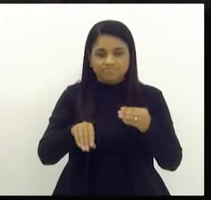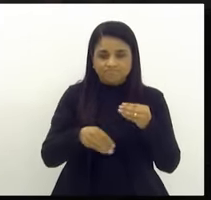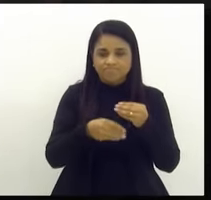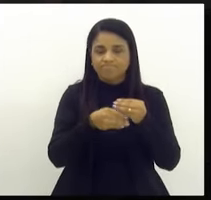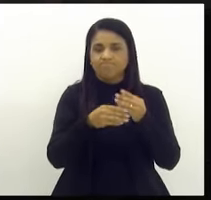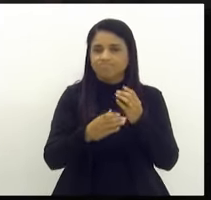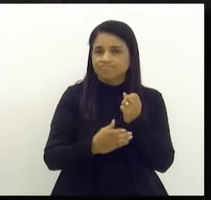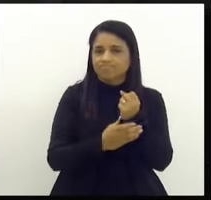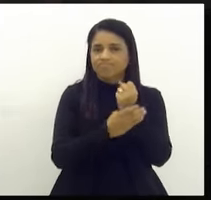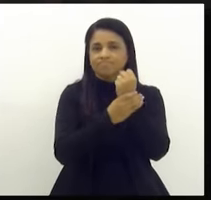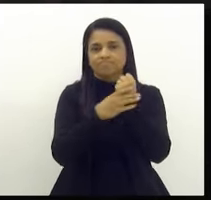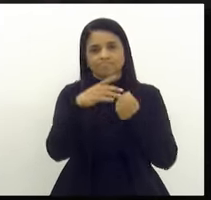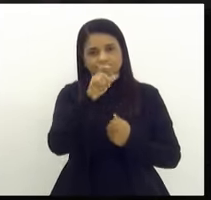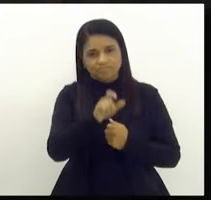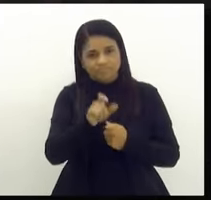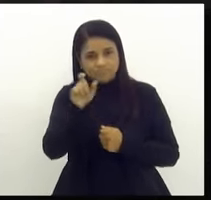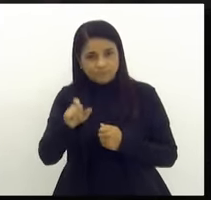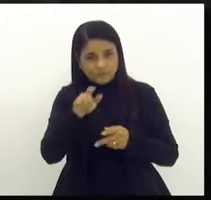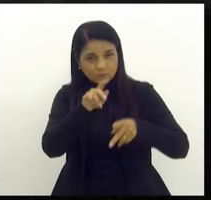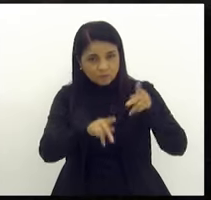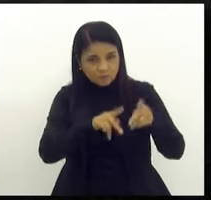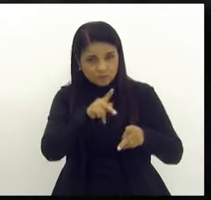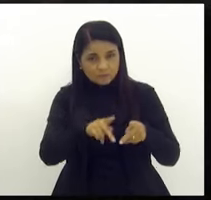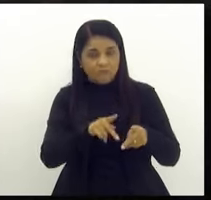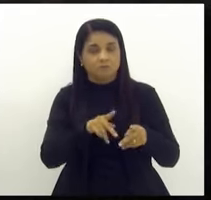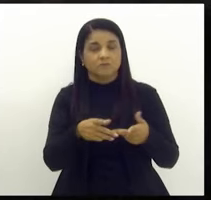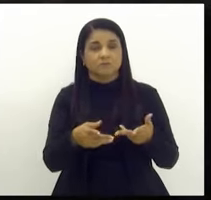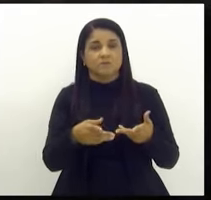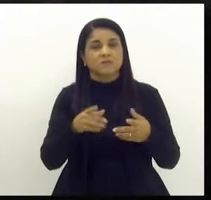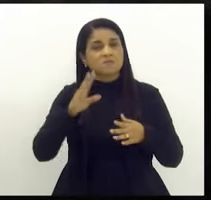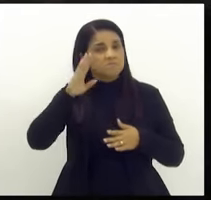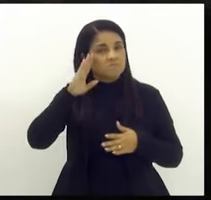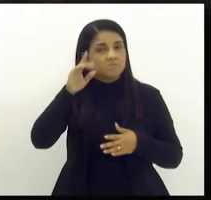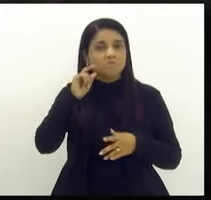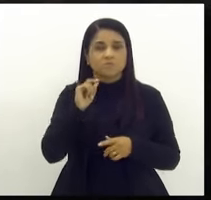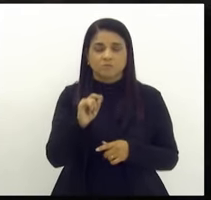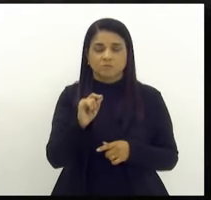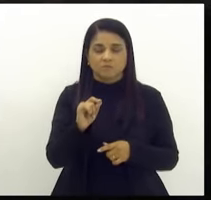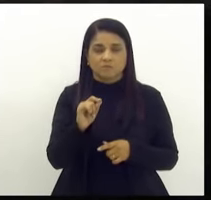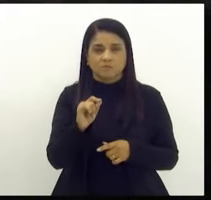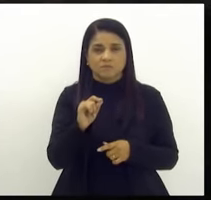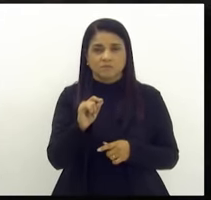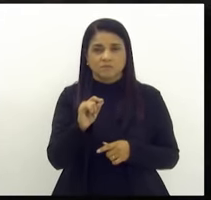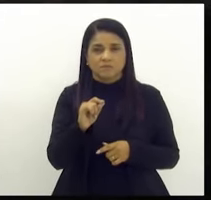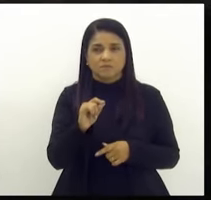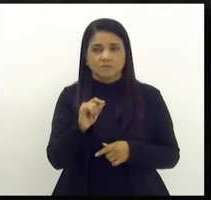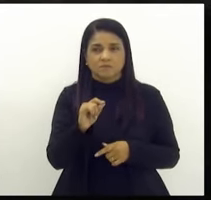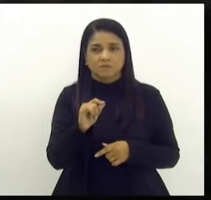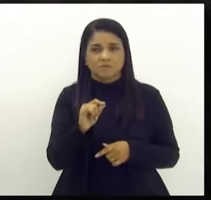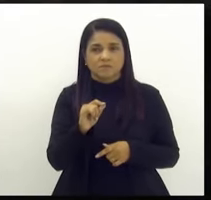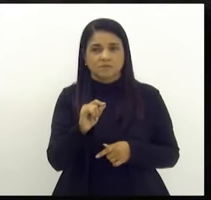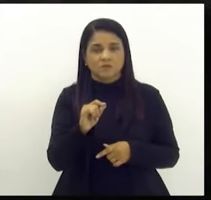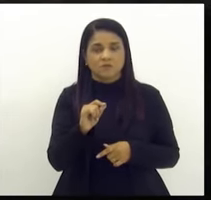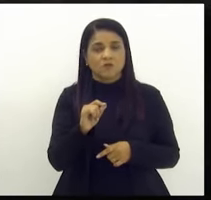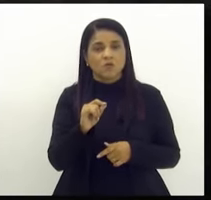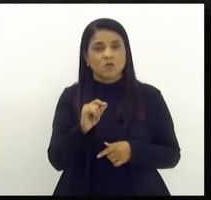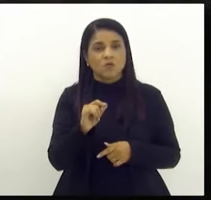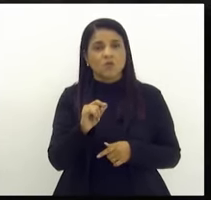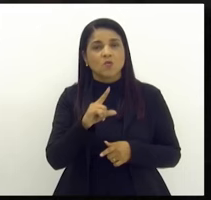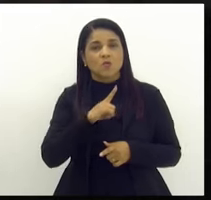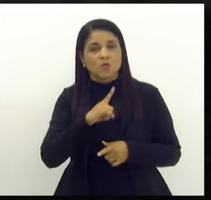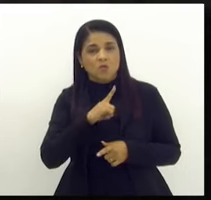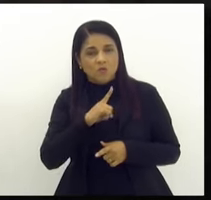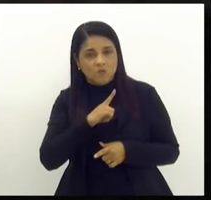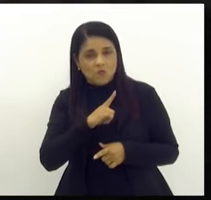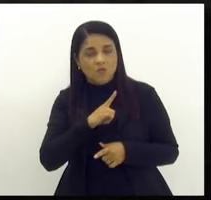pessoas Então é fundamental que a gente tenha eh observado inclusive